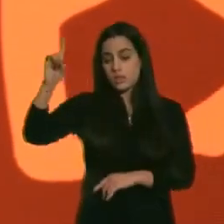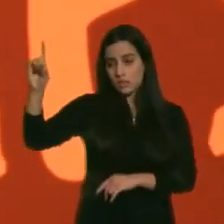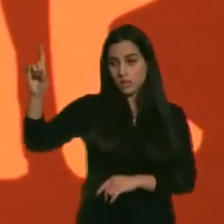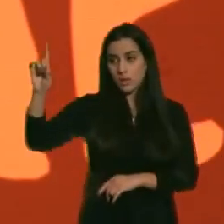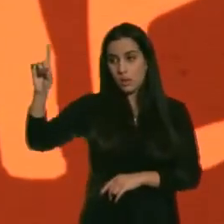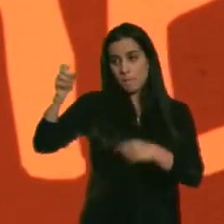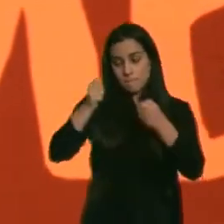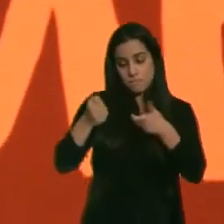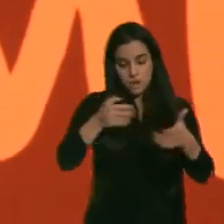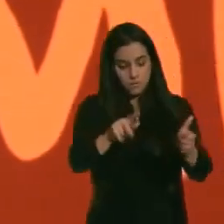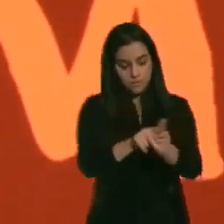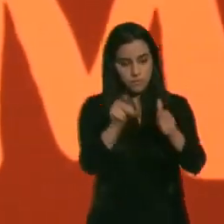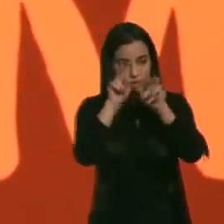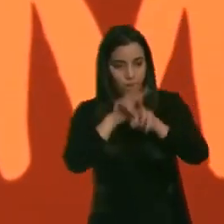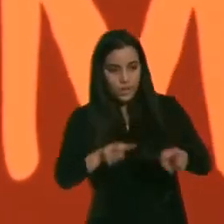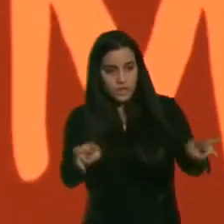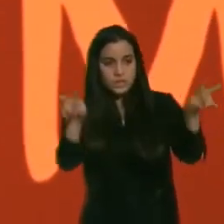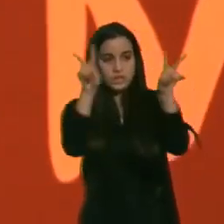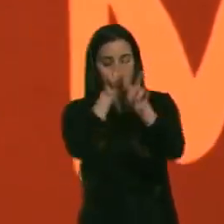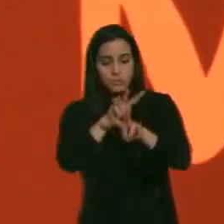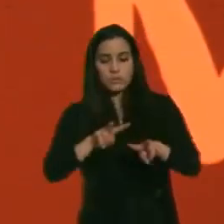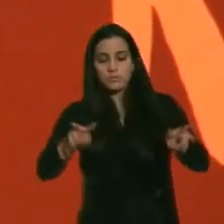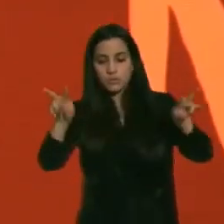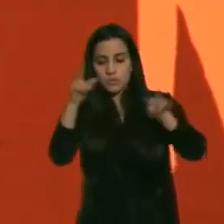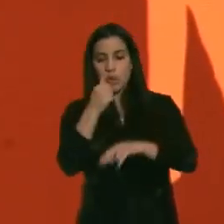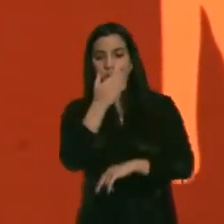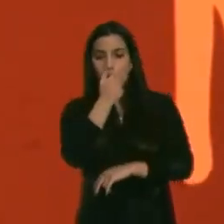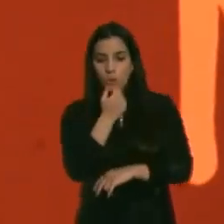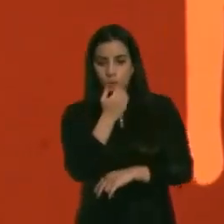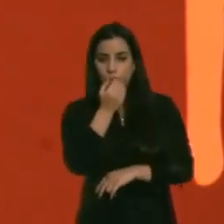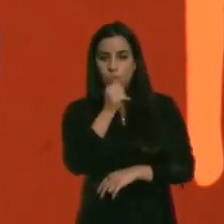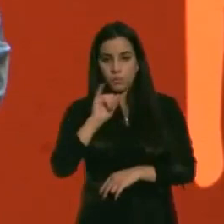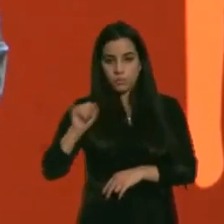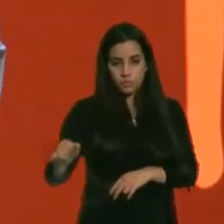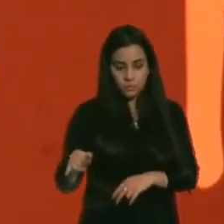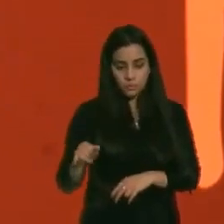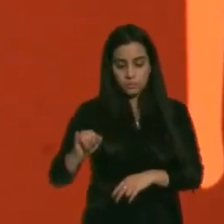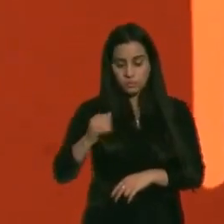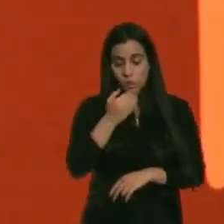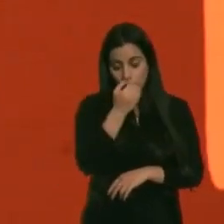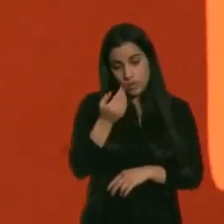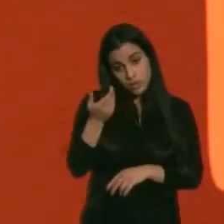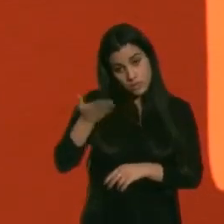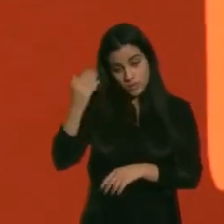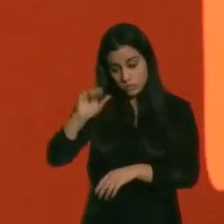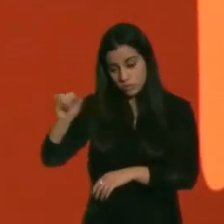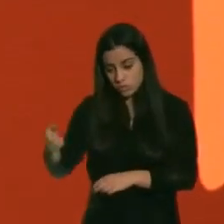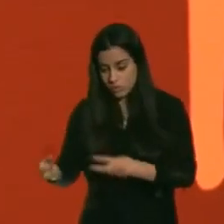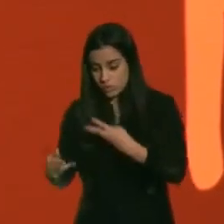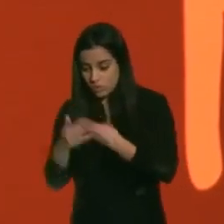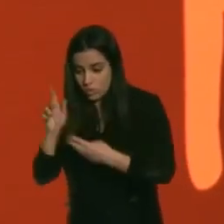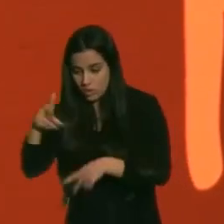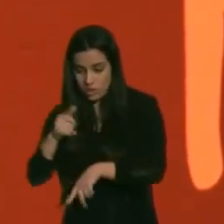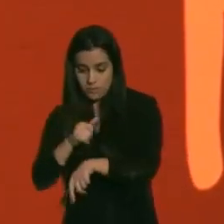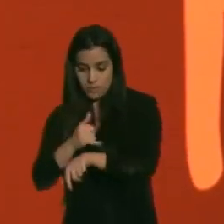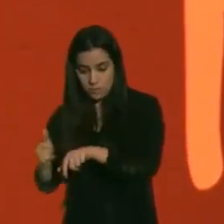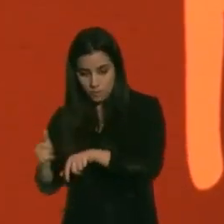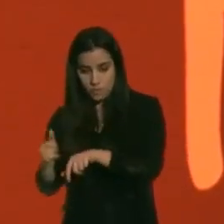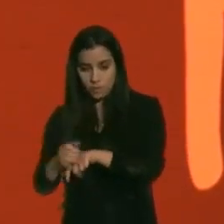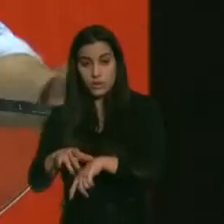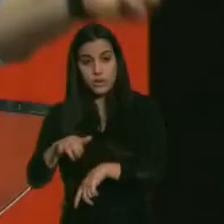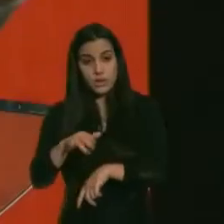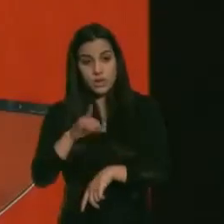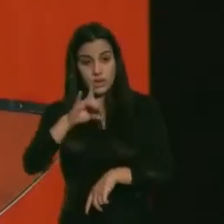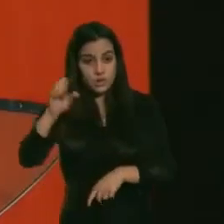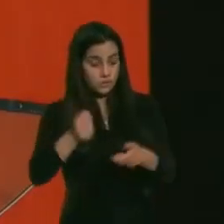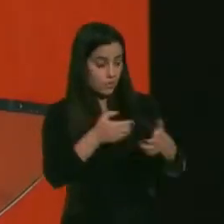visão. Era um lençol com comidas que os judeus consideram impuras. E Deus diz para Pedro: mata e